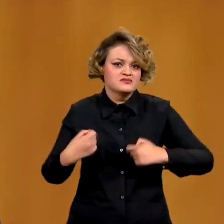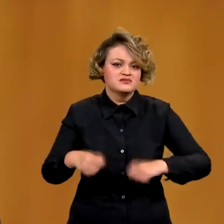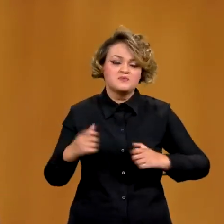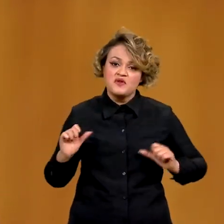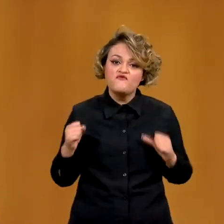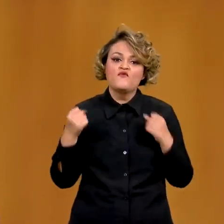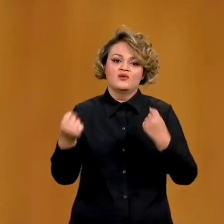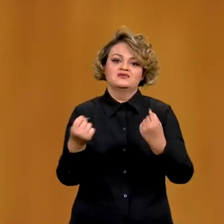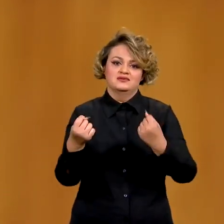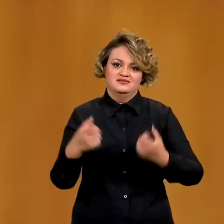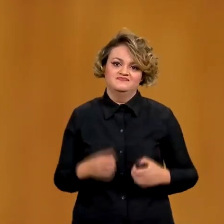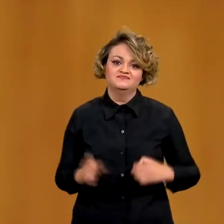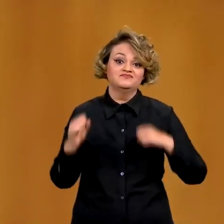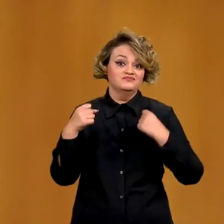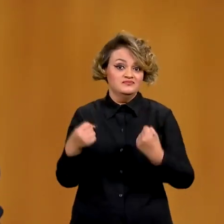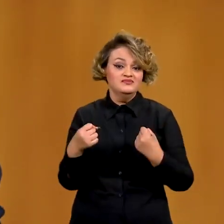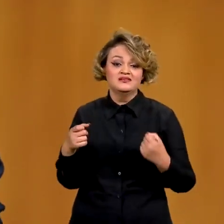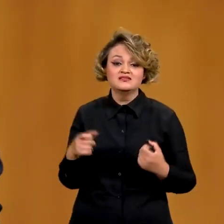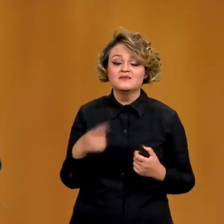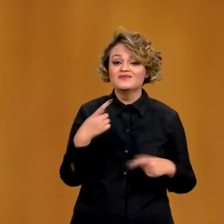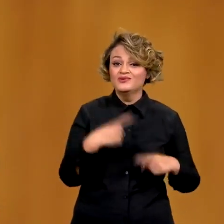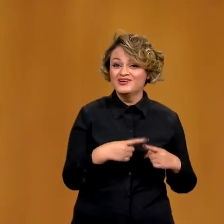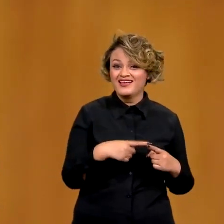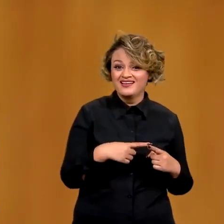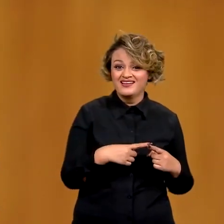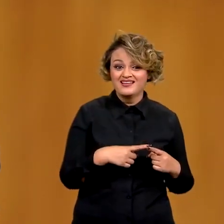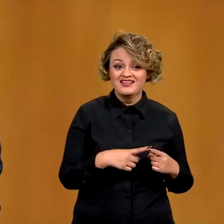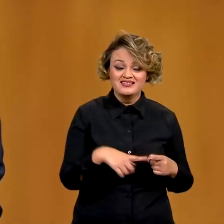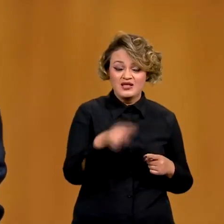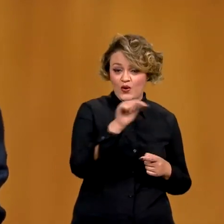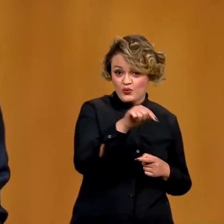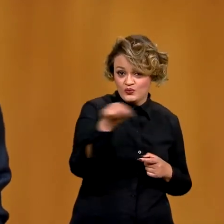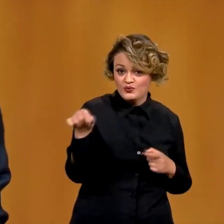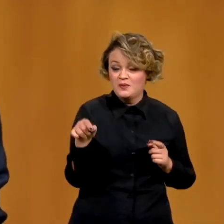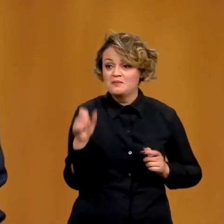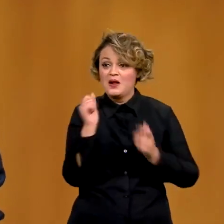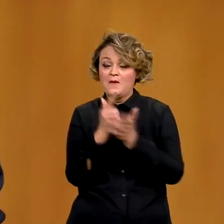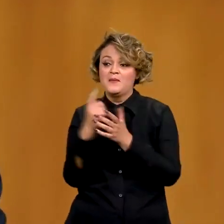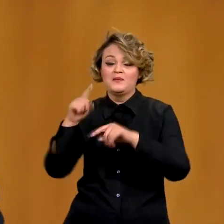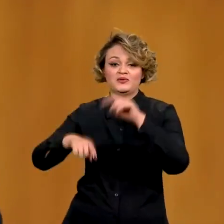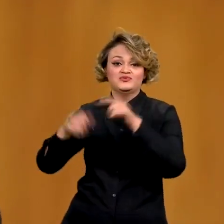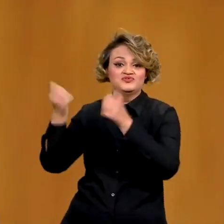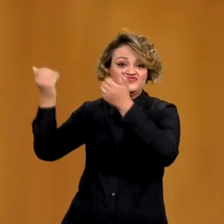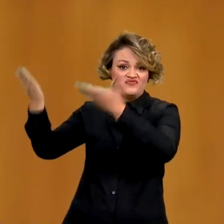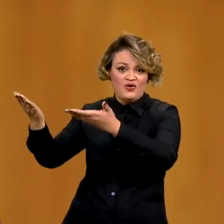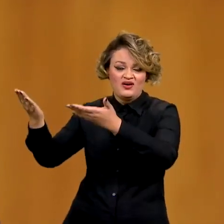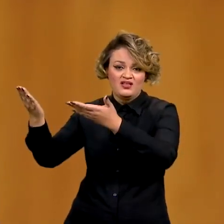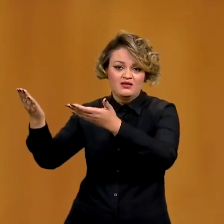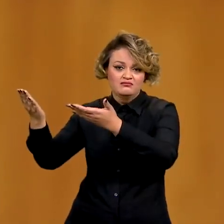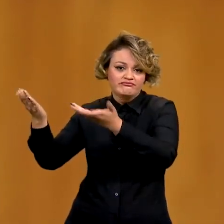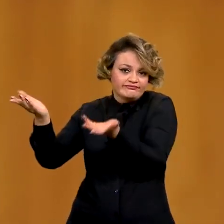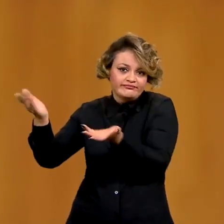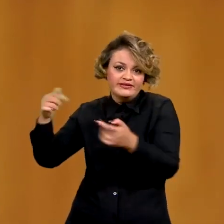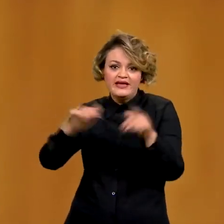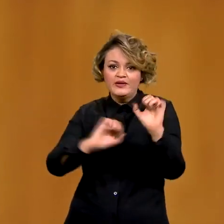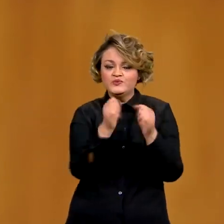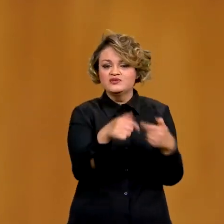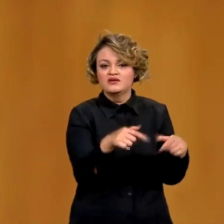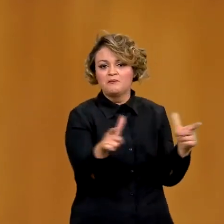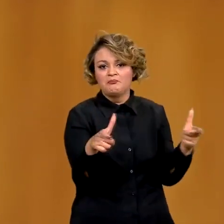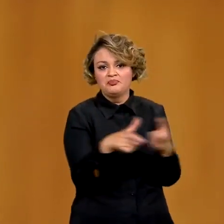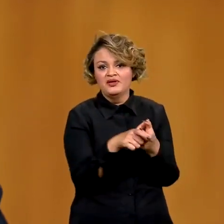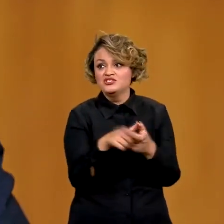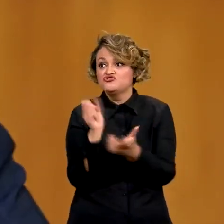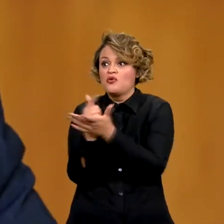fortalecida aqui dentro porque a gente abrir as copas governamentais para comprar produto de estrangeiros a chance da nossa pequena